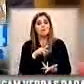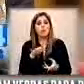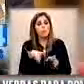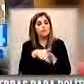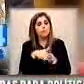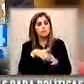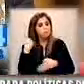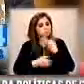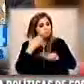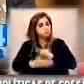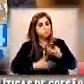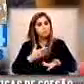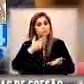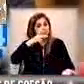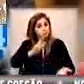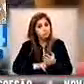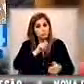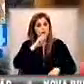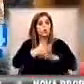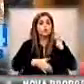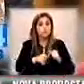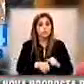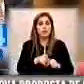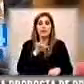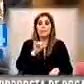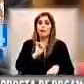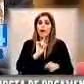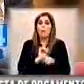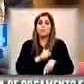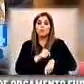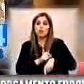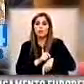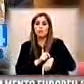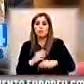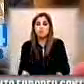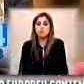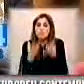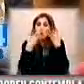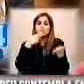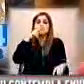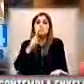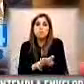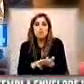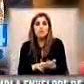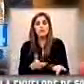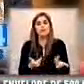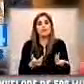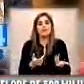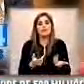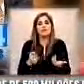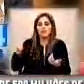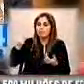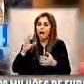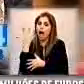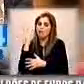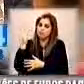terreno desta natureza possa acontecer e, ao mesmo tempo, temos o resultado concreto no terreno de plantar, e até ao momento já